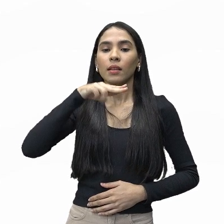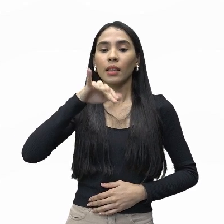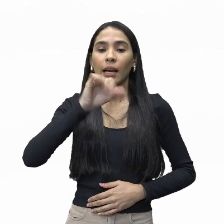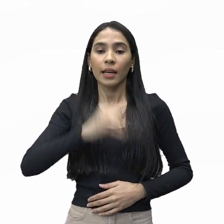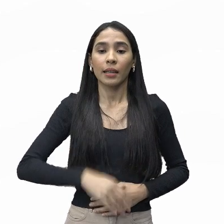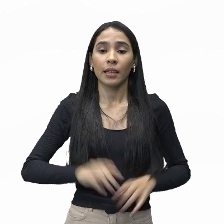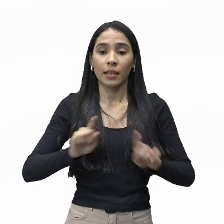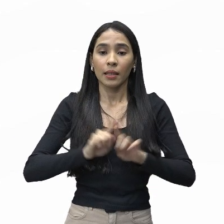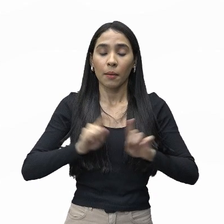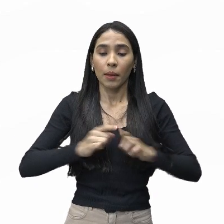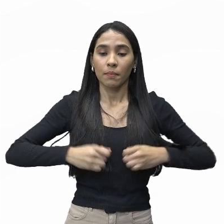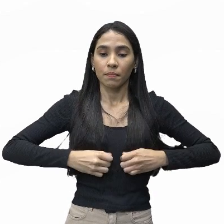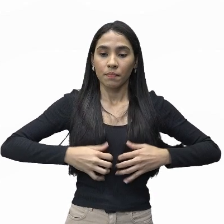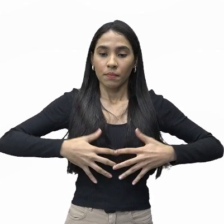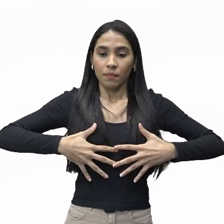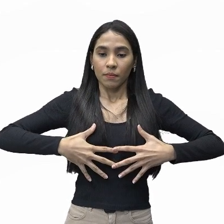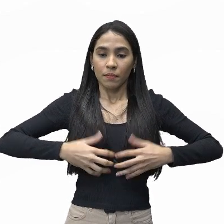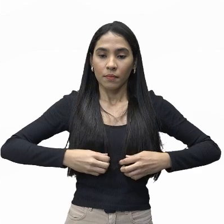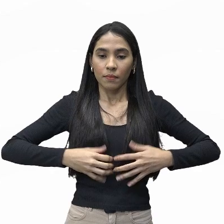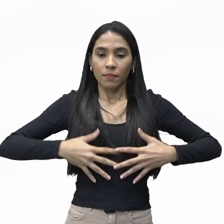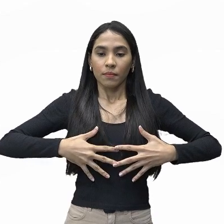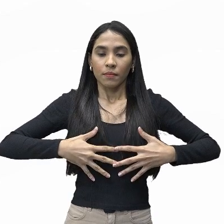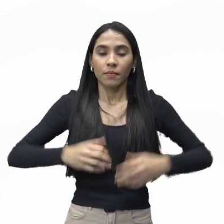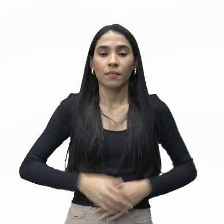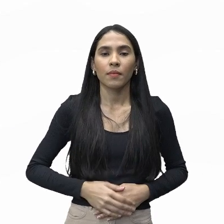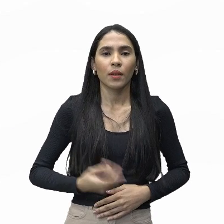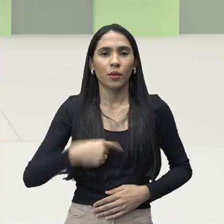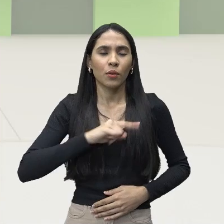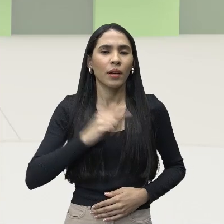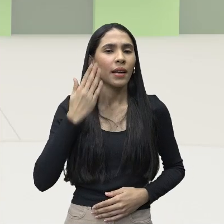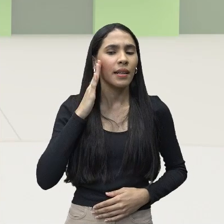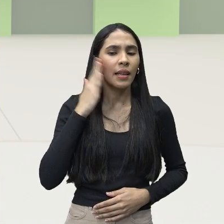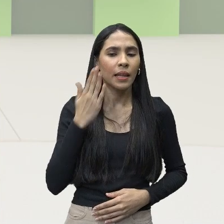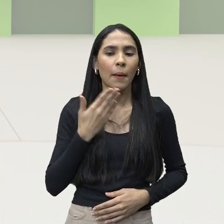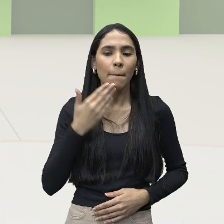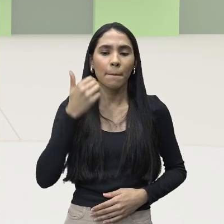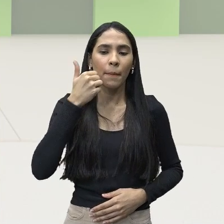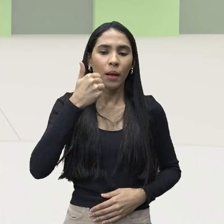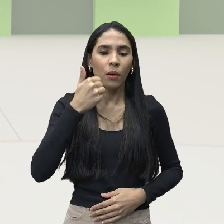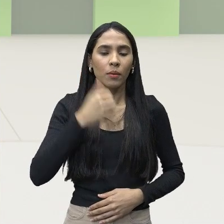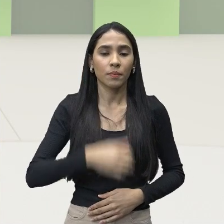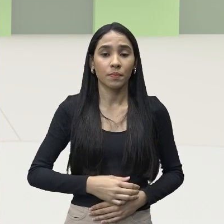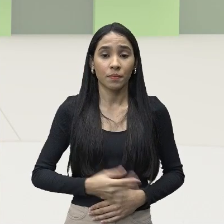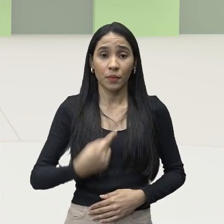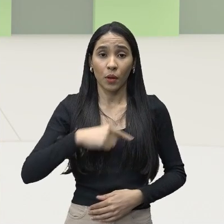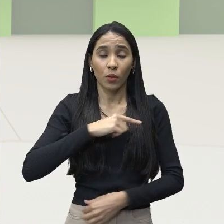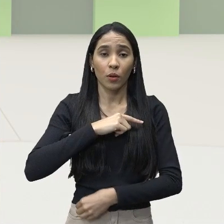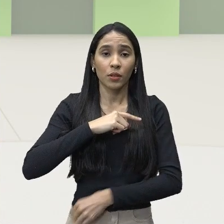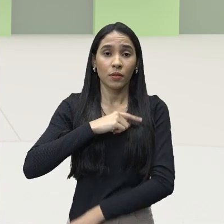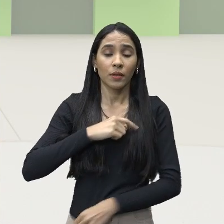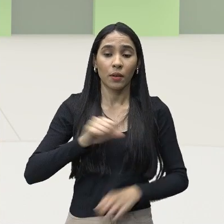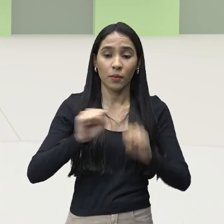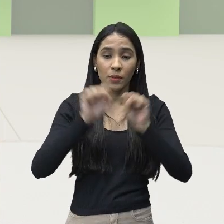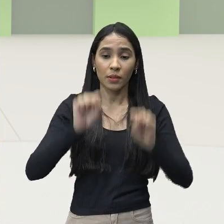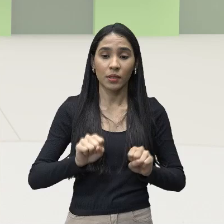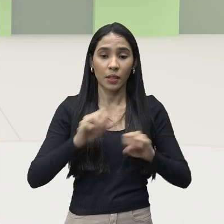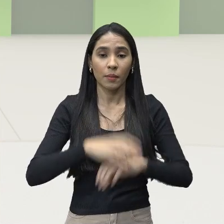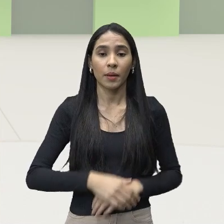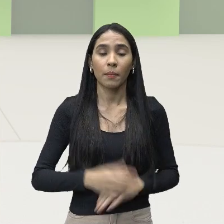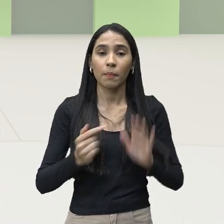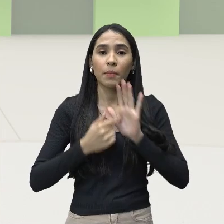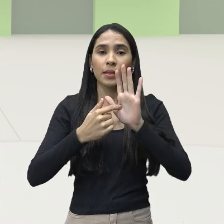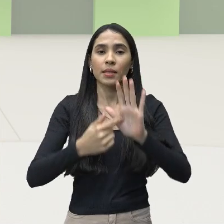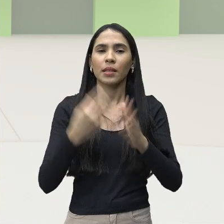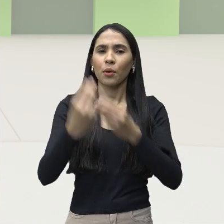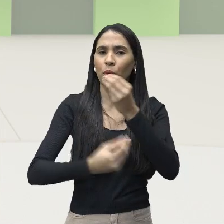brônquios, bronquíolos e alvéolos. E para a gente entender melhor toda essa anatomia, nós vamos ver aí esse esqueminha, olha, que mostra para a gente